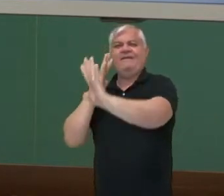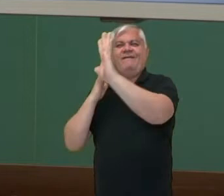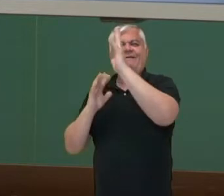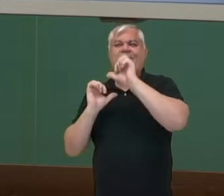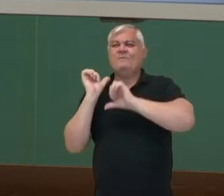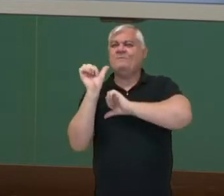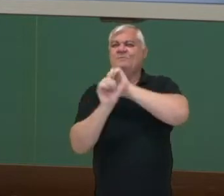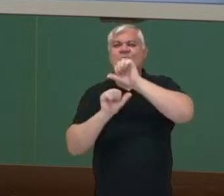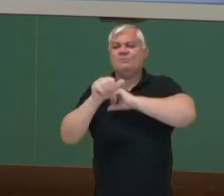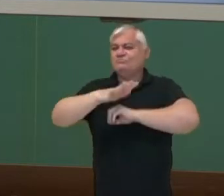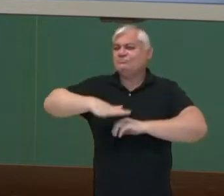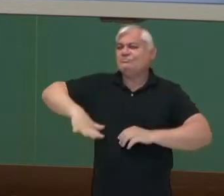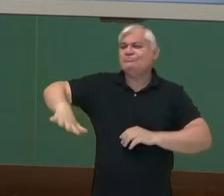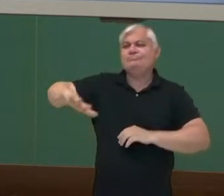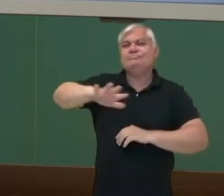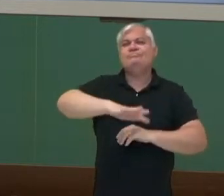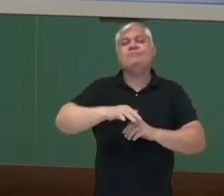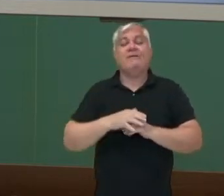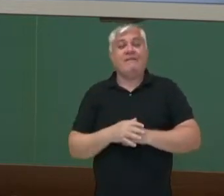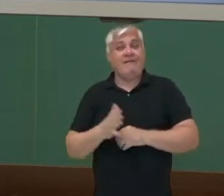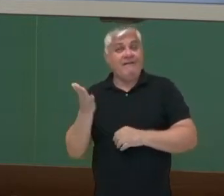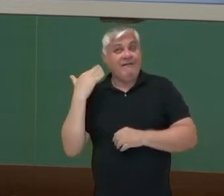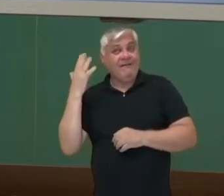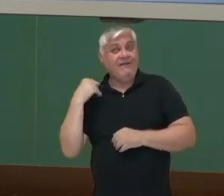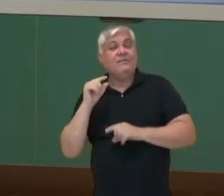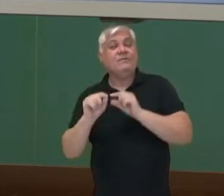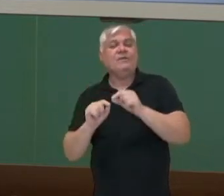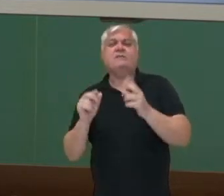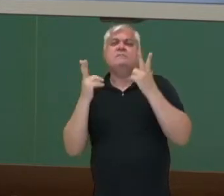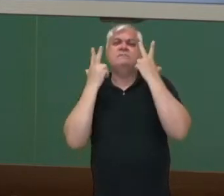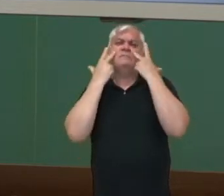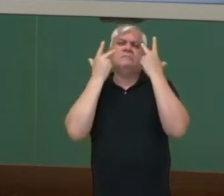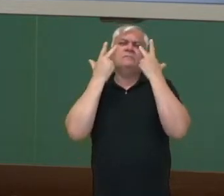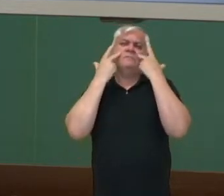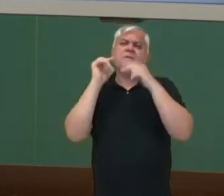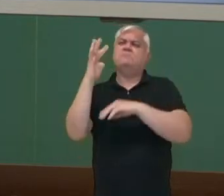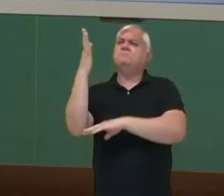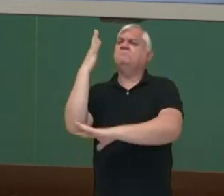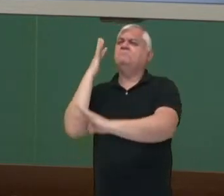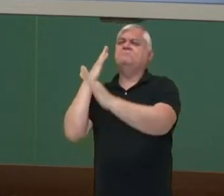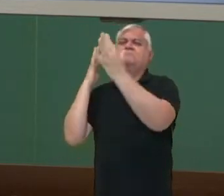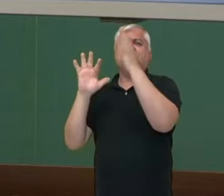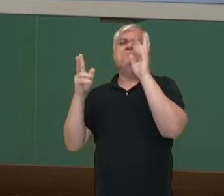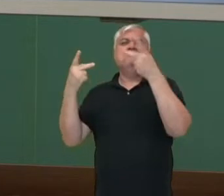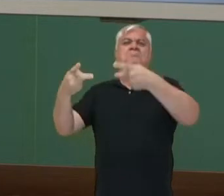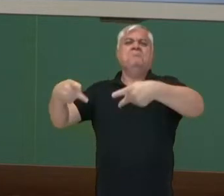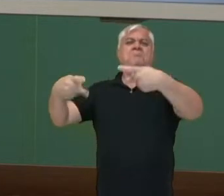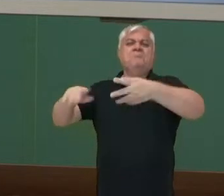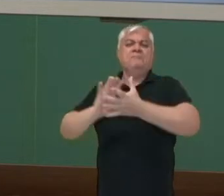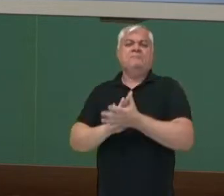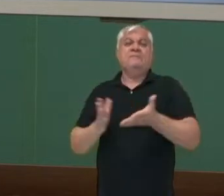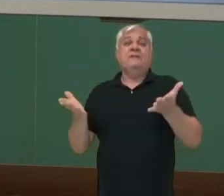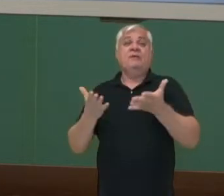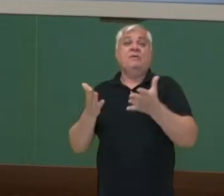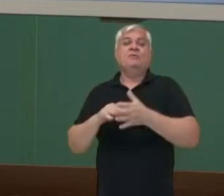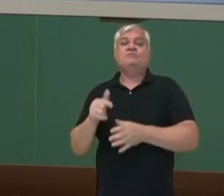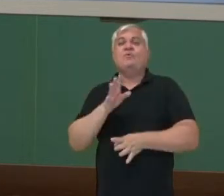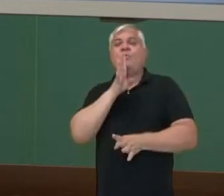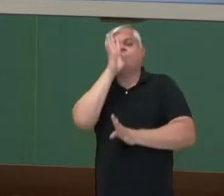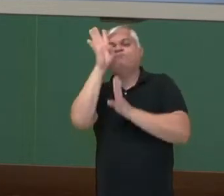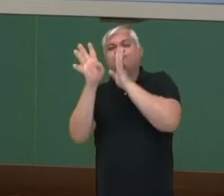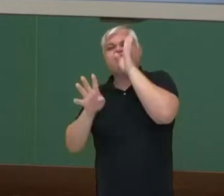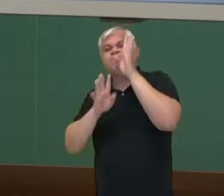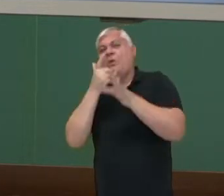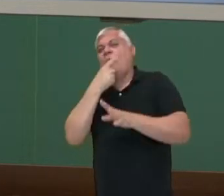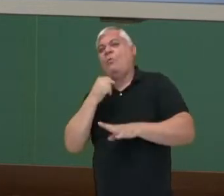espaço geográfico, que era extremamente ali natural, sem intervenção humana, e que hoje a gente tem ocupada, né,